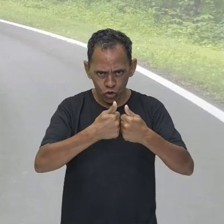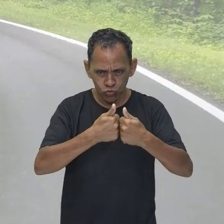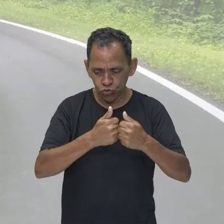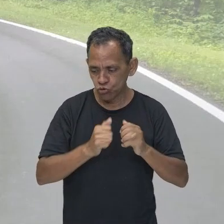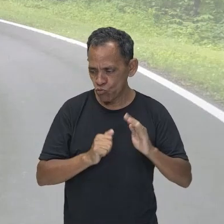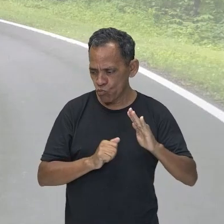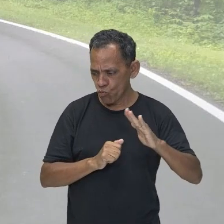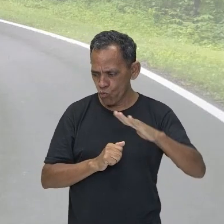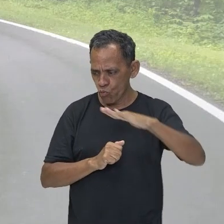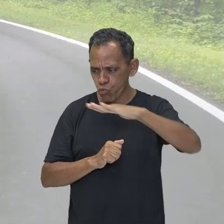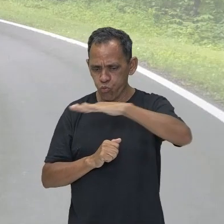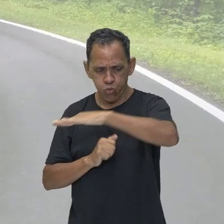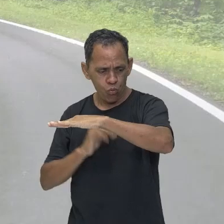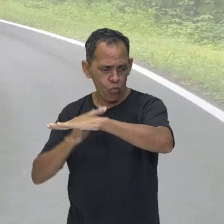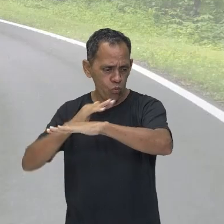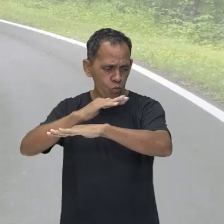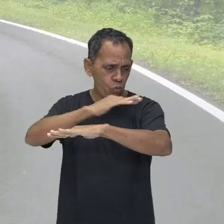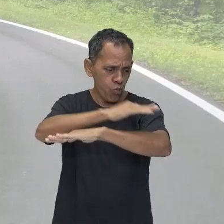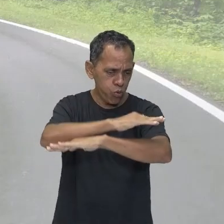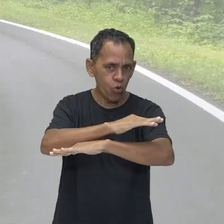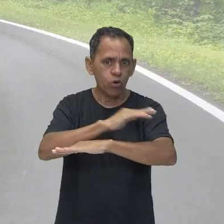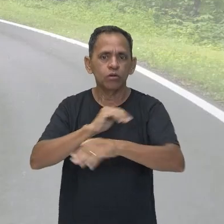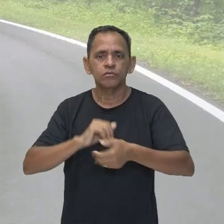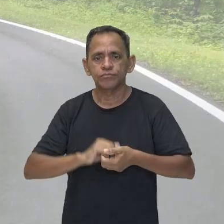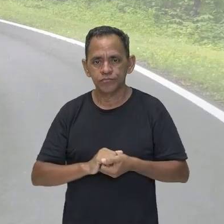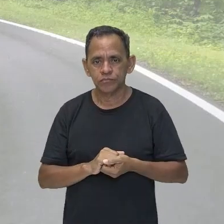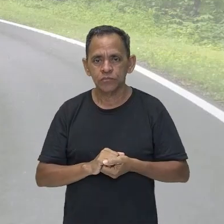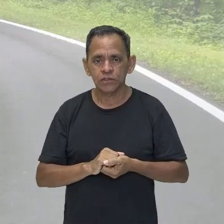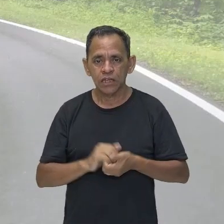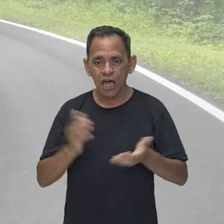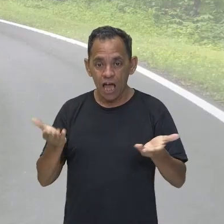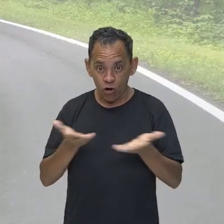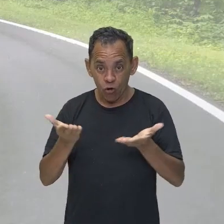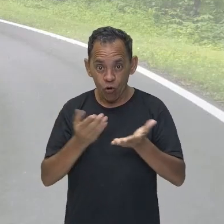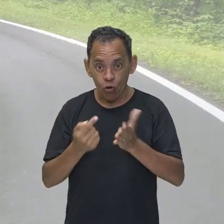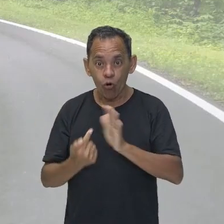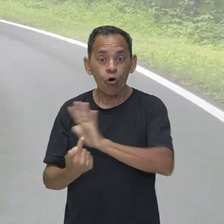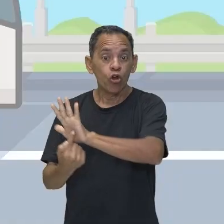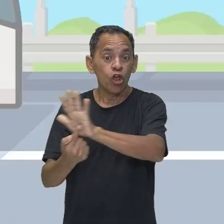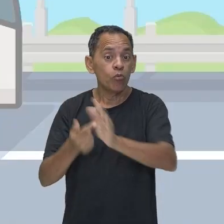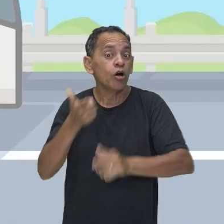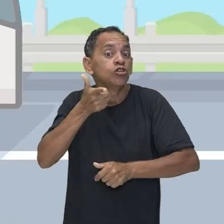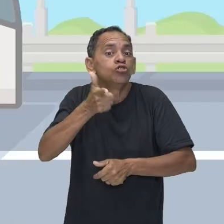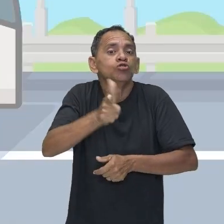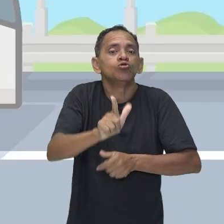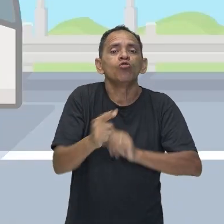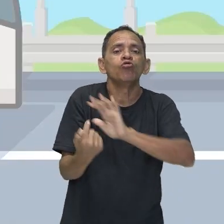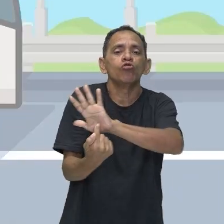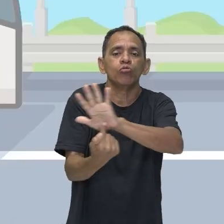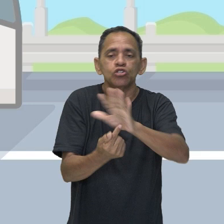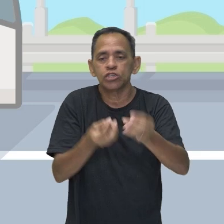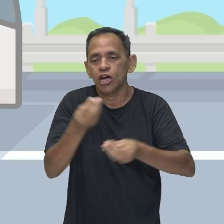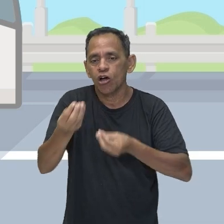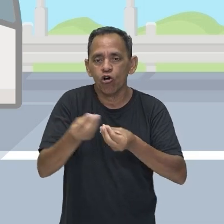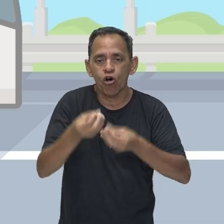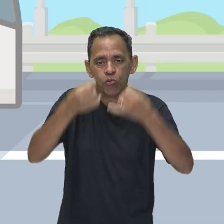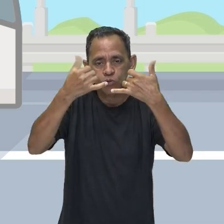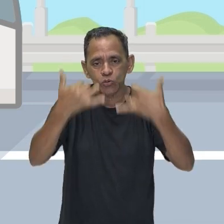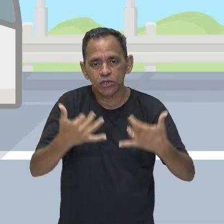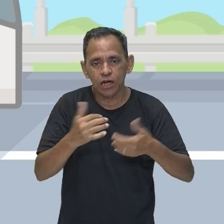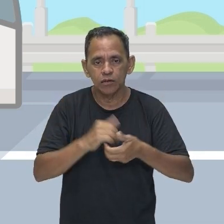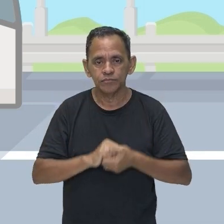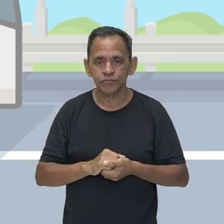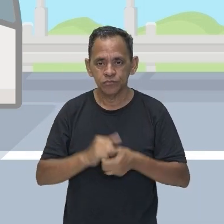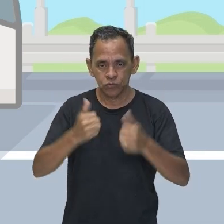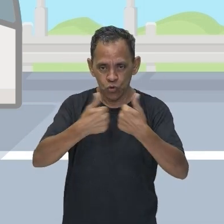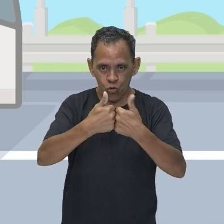Eu vou repetir para você, para eu explicar o passo a passo de como está acontecendo, tá, pessoal? O que está acontecendo? O ônibus